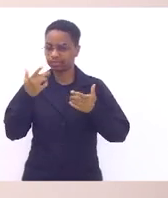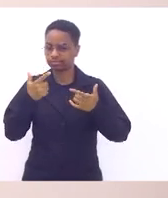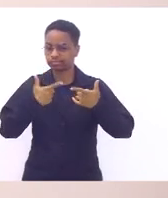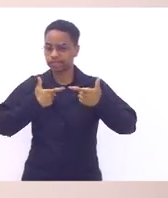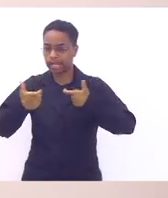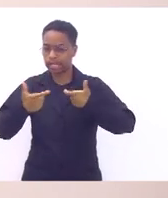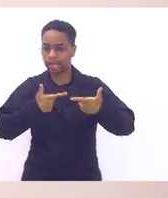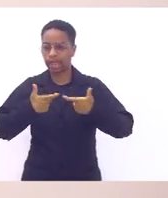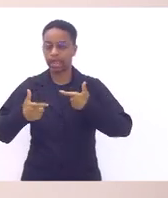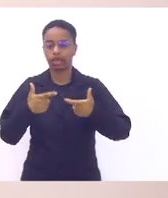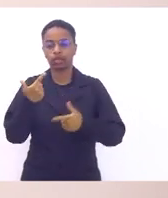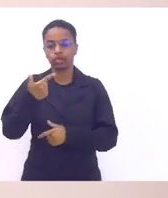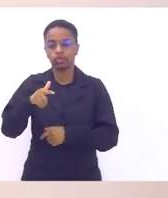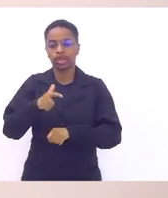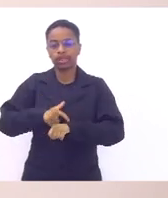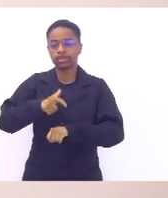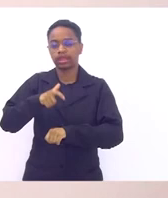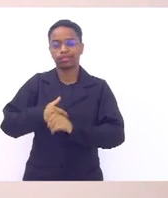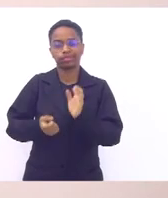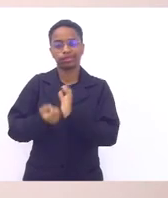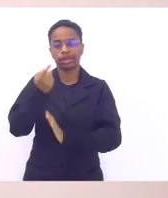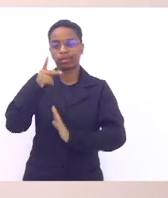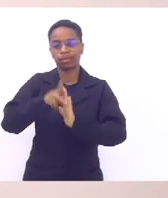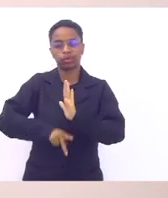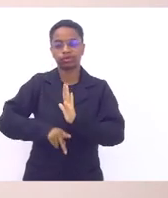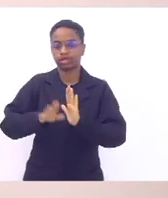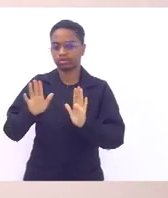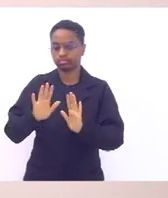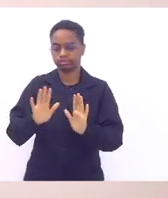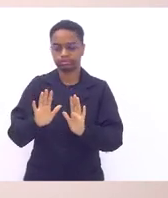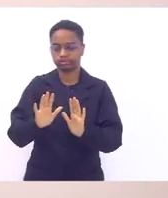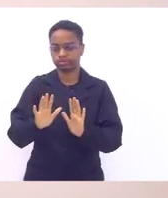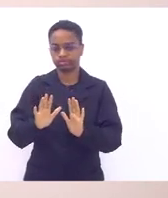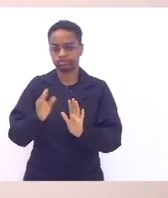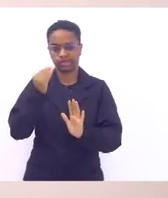não tem tempo para fazer projeto piloto.